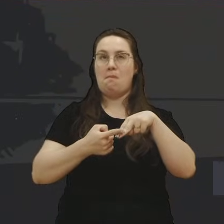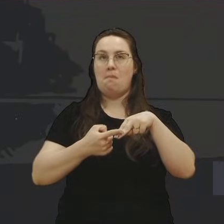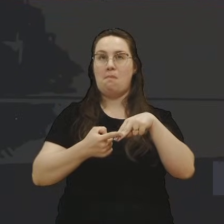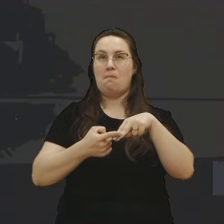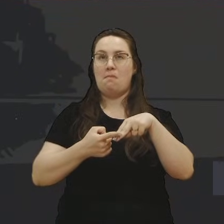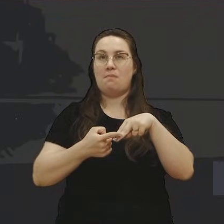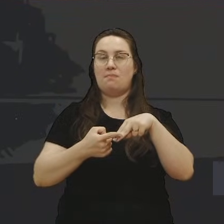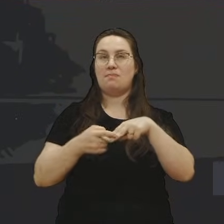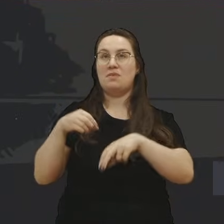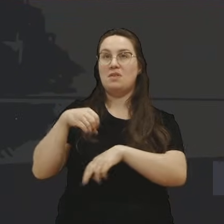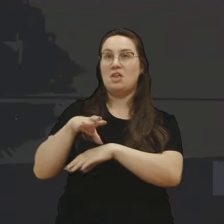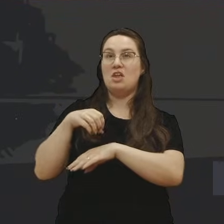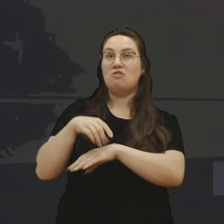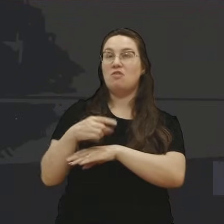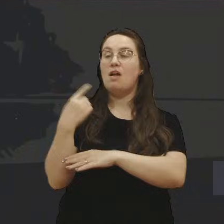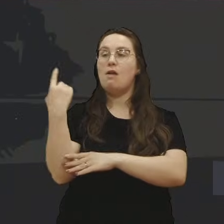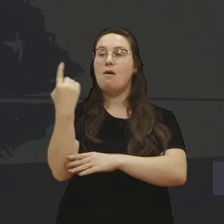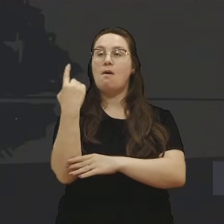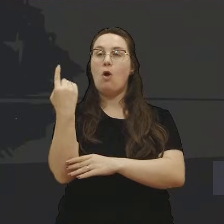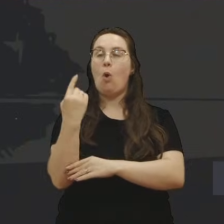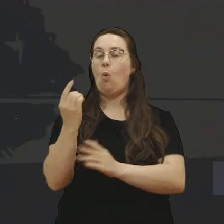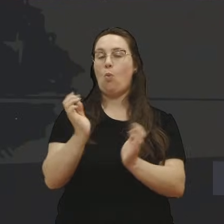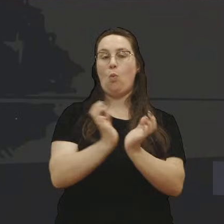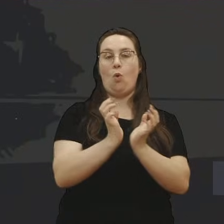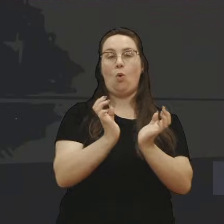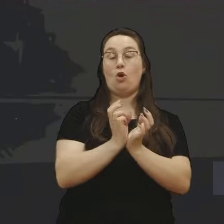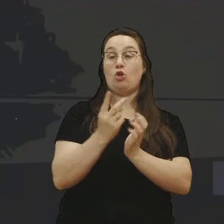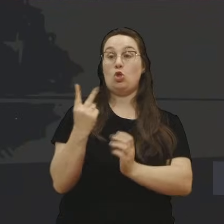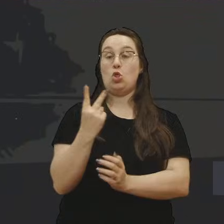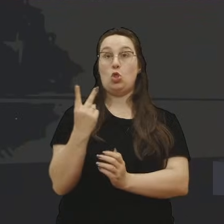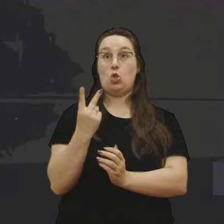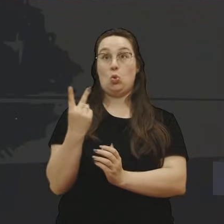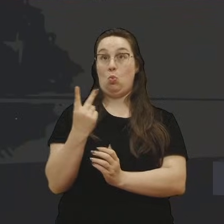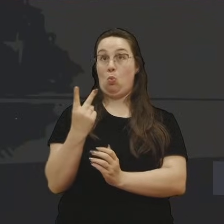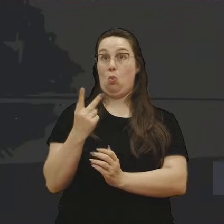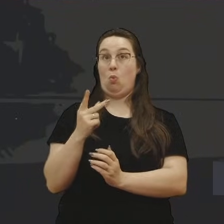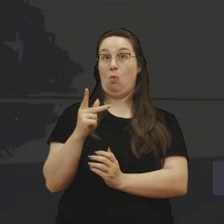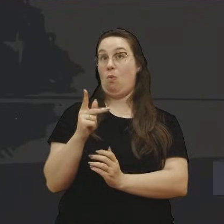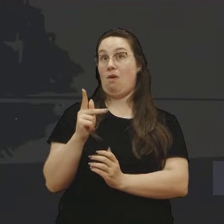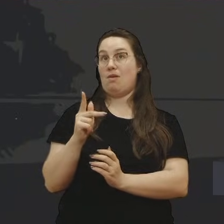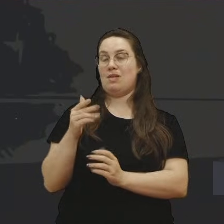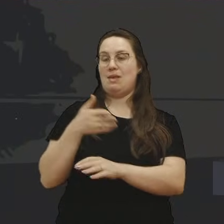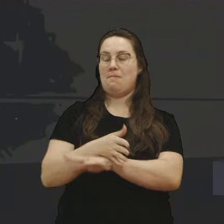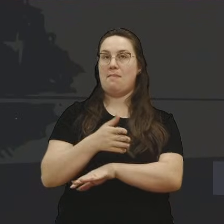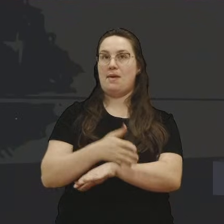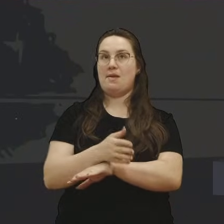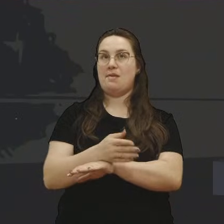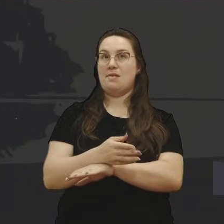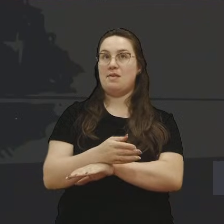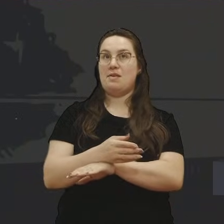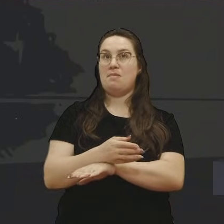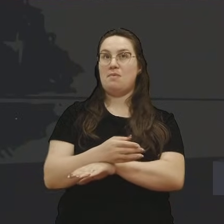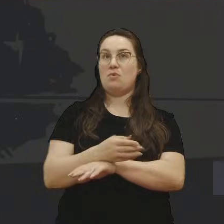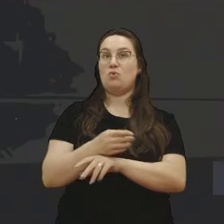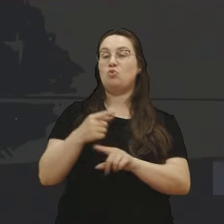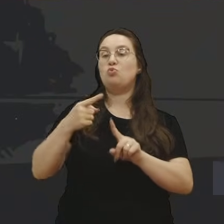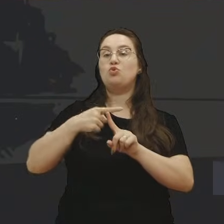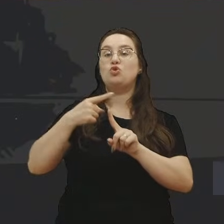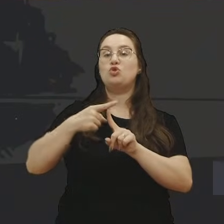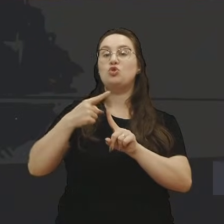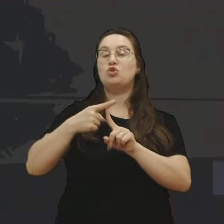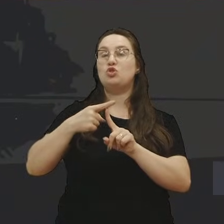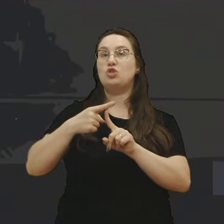Indicados atletas individuais ou equipes a partir de 2 pessoas profissionais de modalidades paralímpicas que tenham